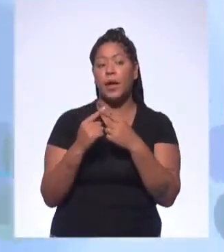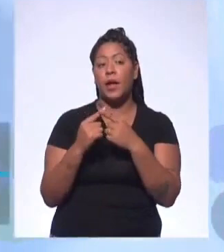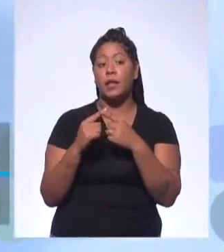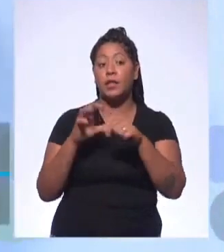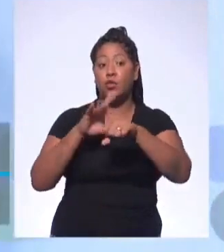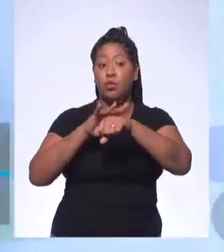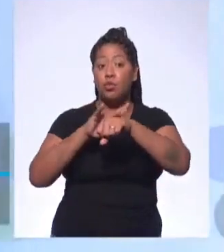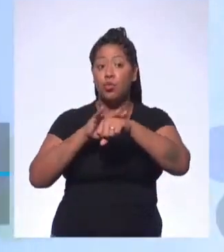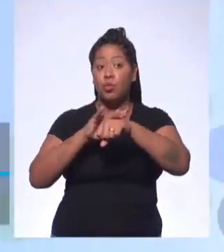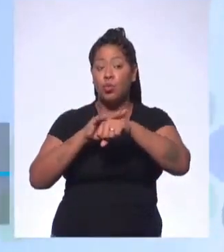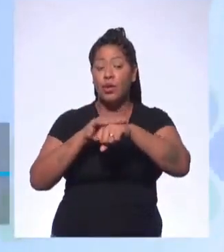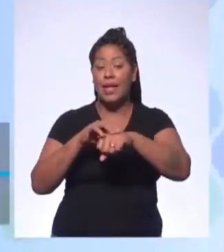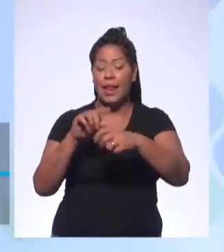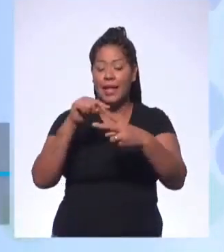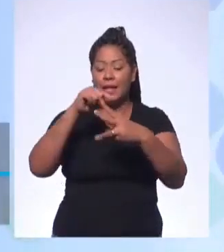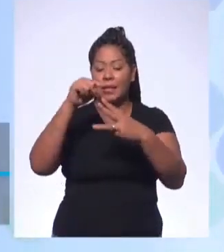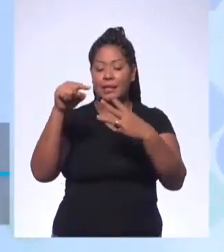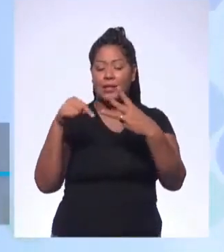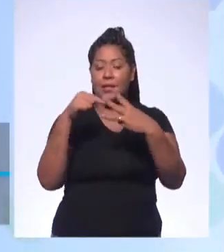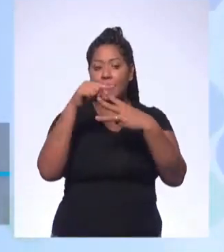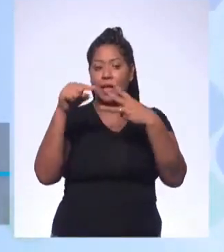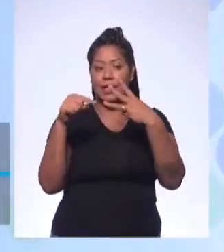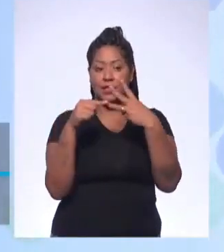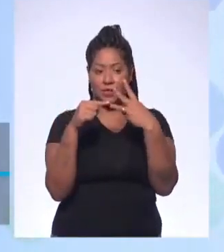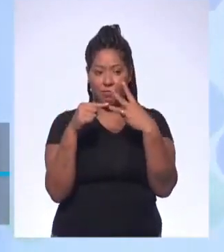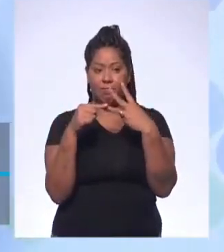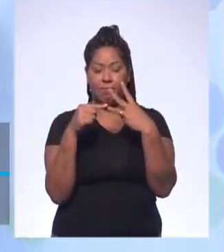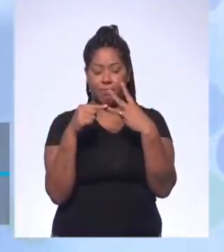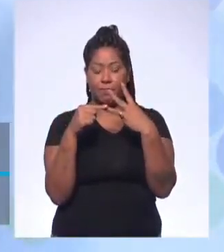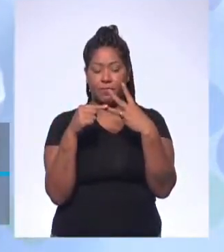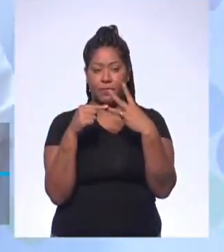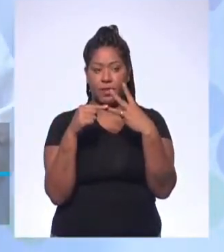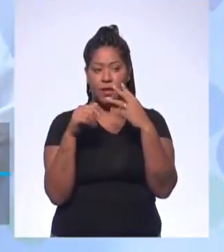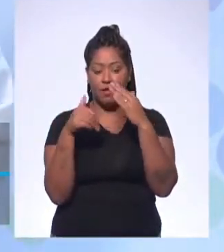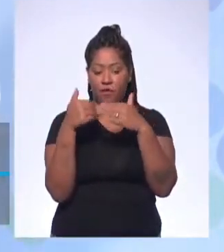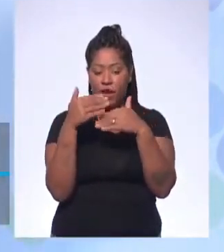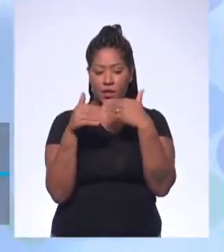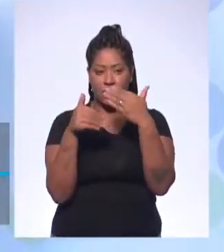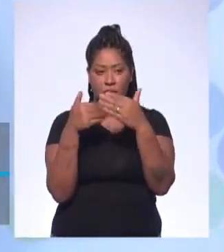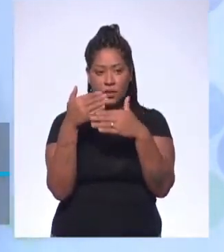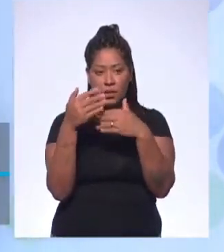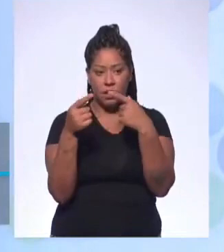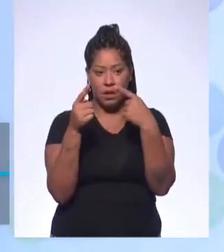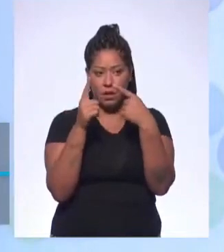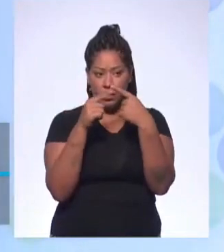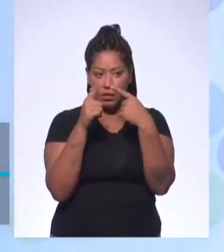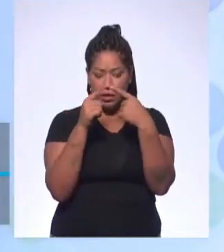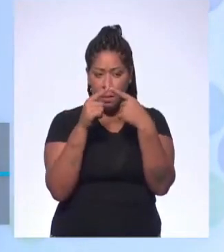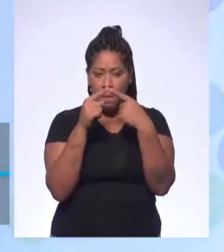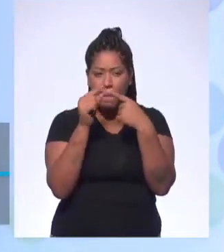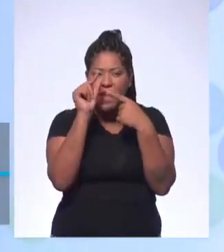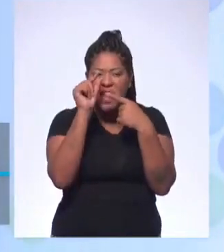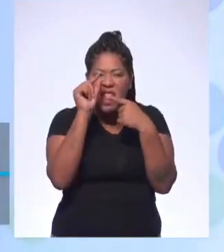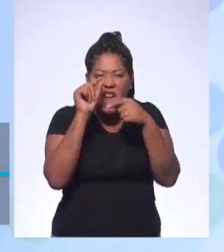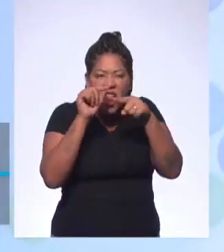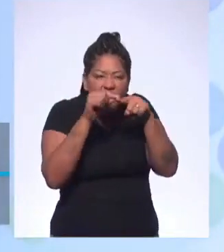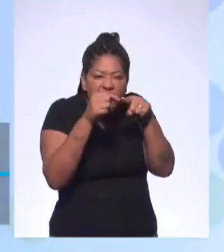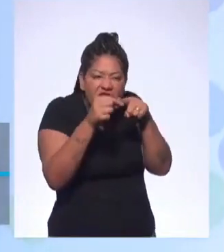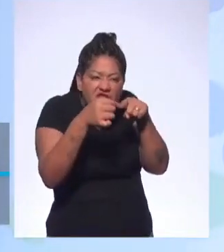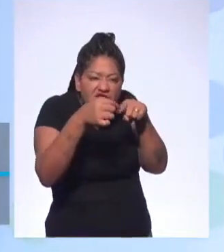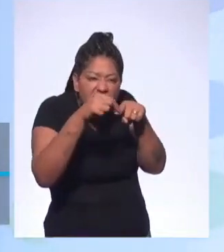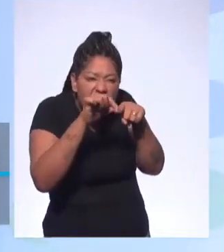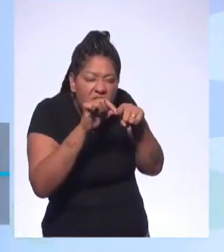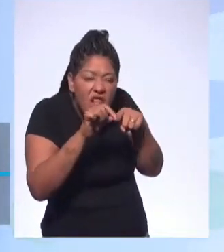ter basicamente 3 fases, tá? A sífilis. Ela vai ter uma fase que vai aparecer uma feridinha, que normalmente